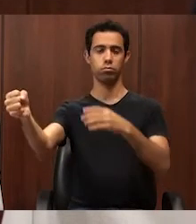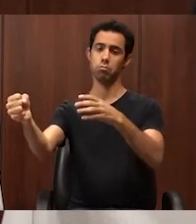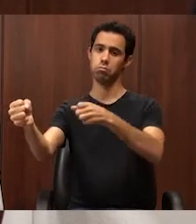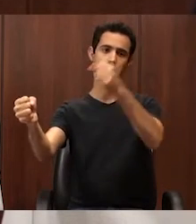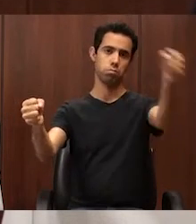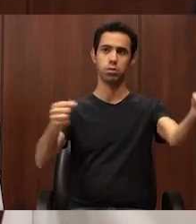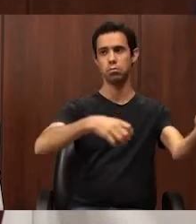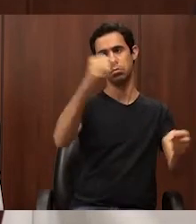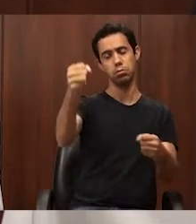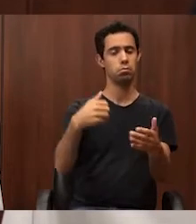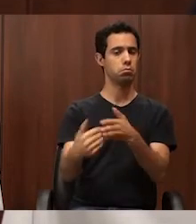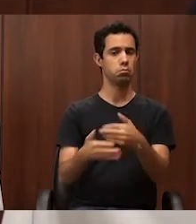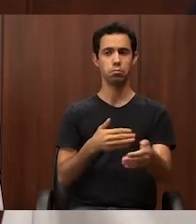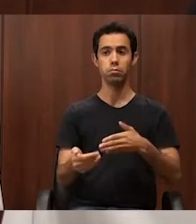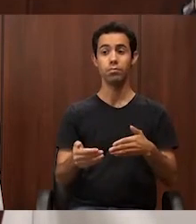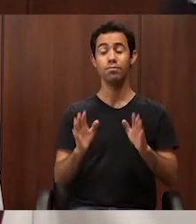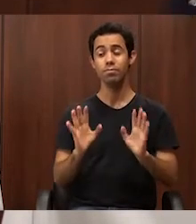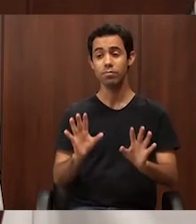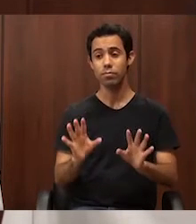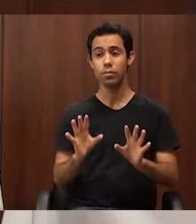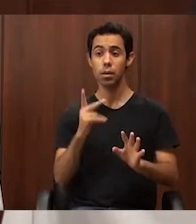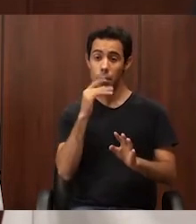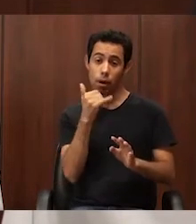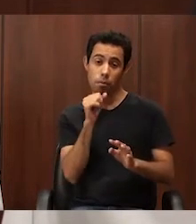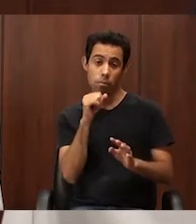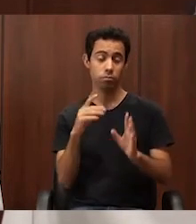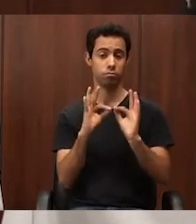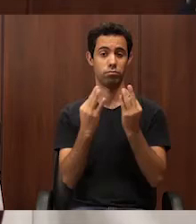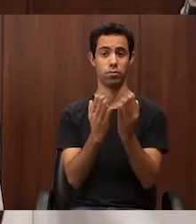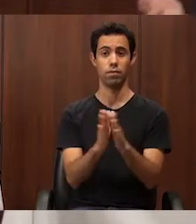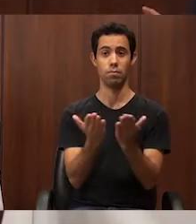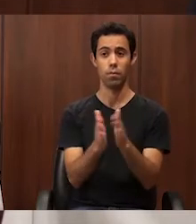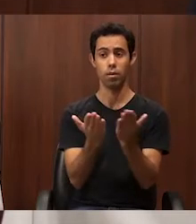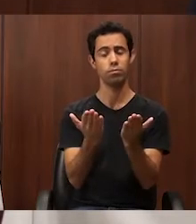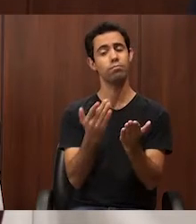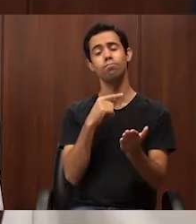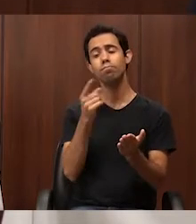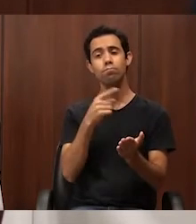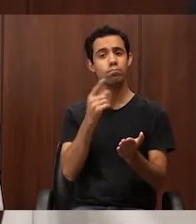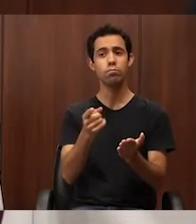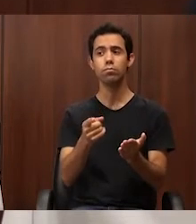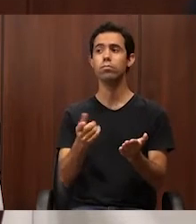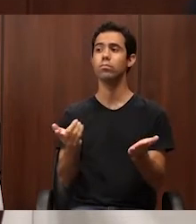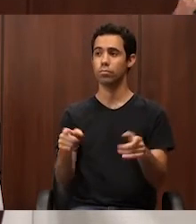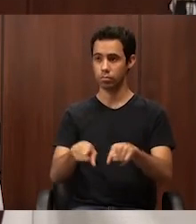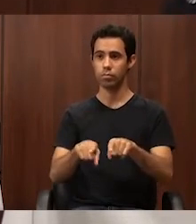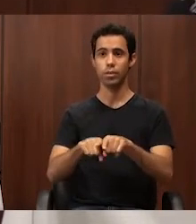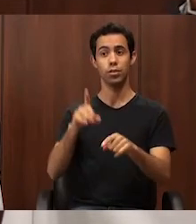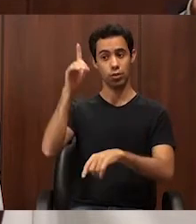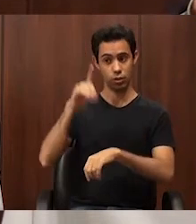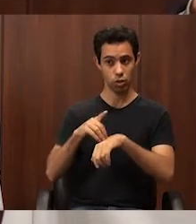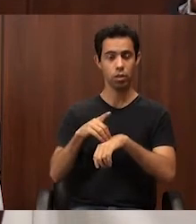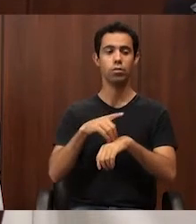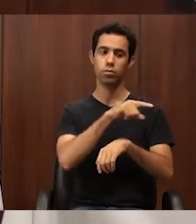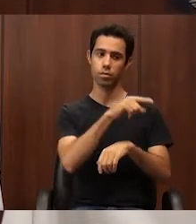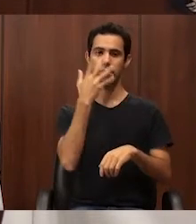E, então, eu não me sinto à vontade, confortável de falar os pais não vão ter direito porque o direito é das crianças. Eu acho que o direito das